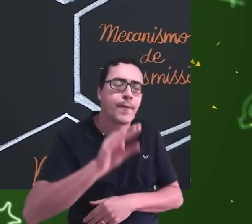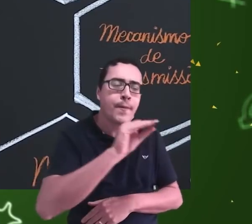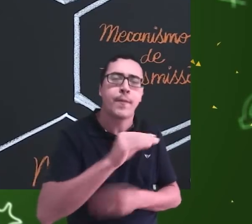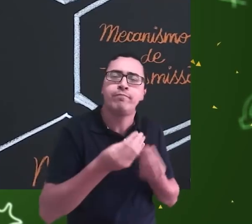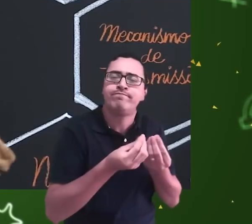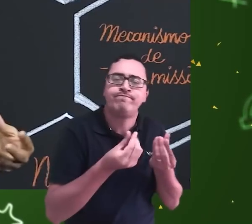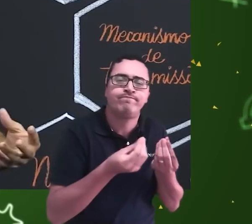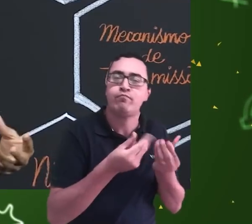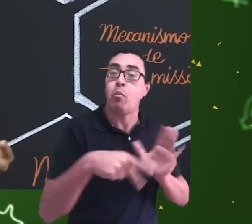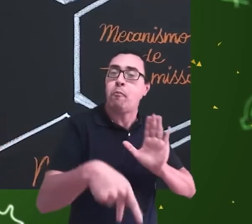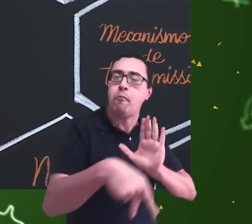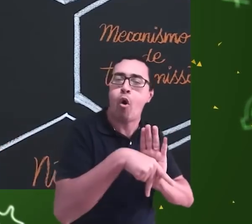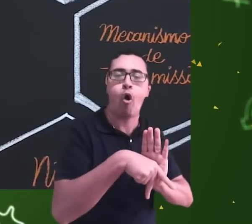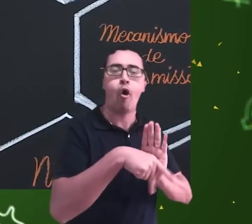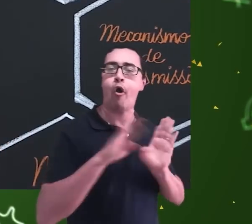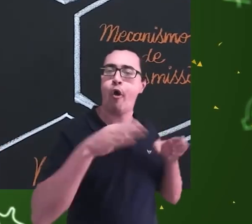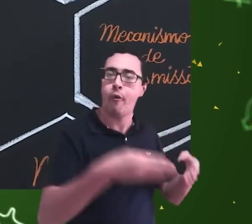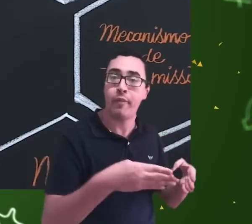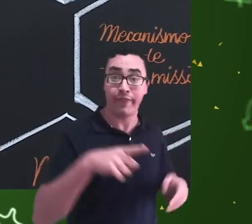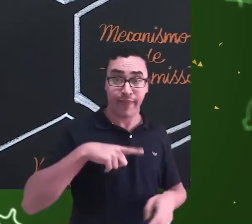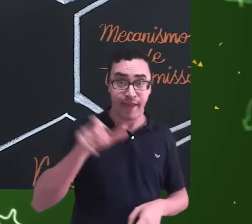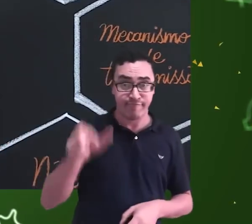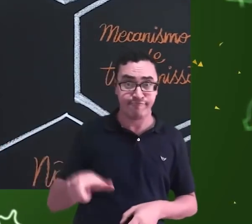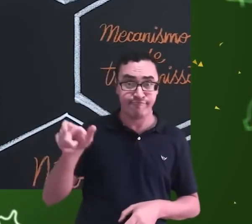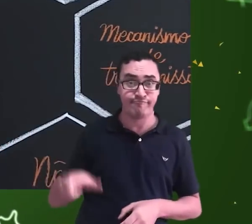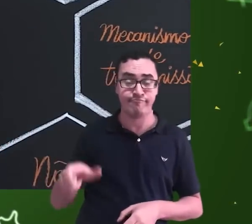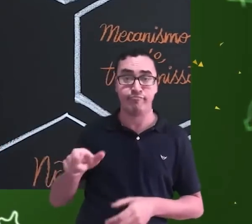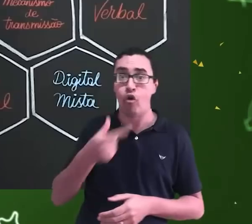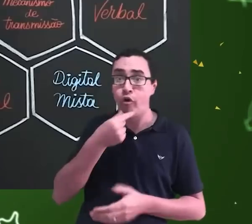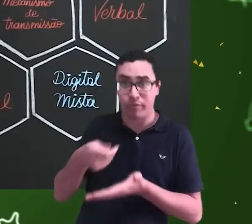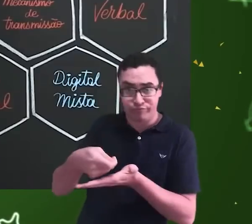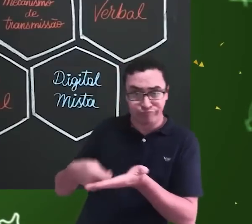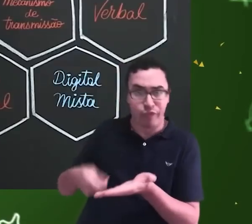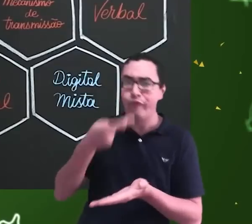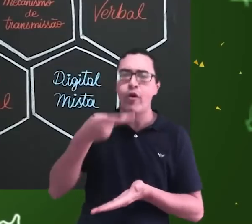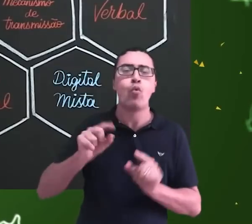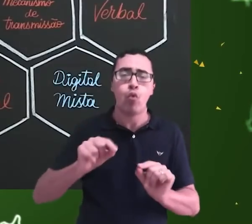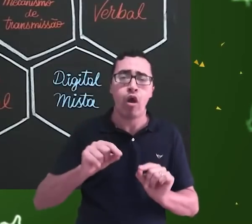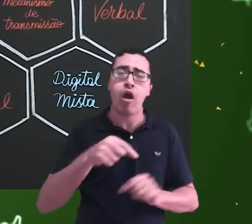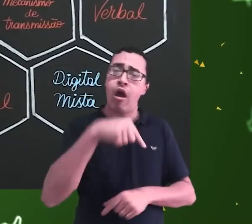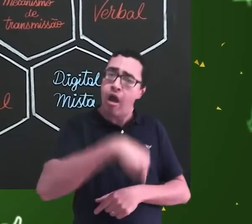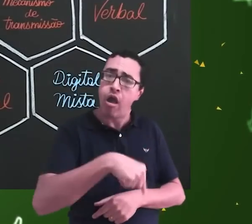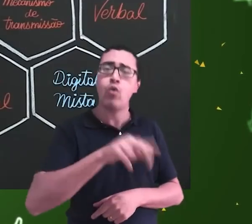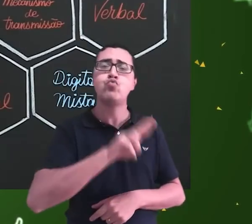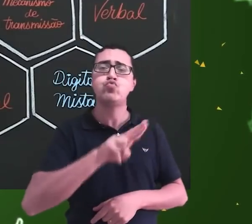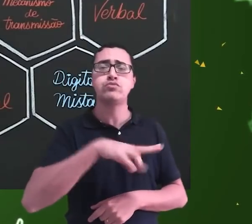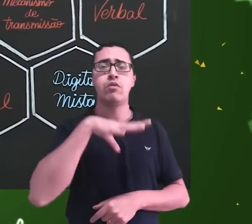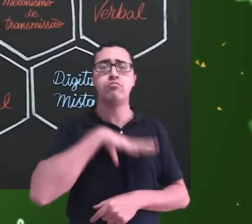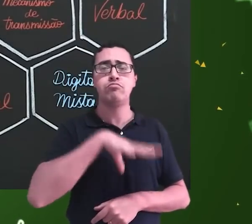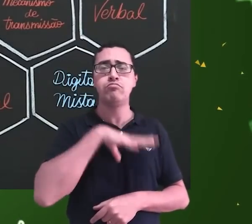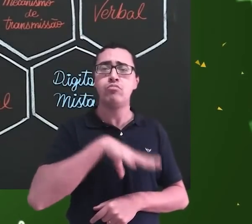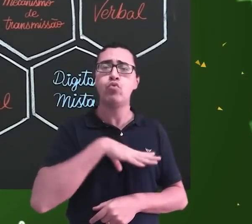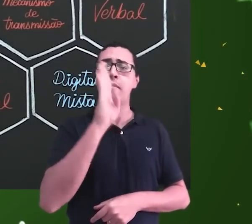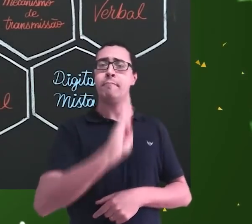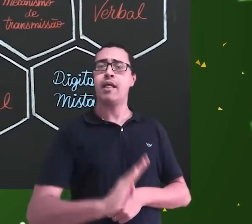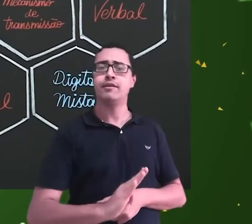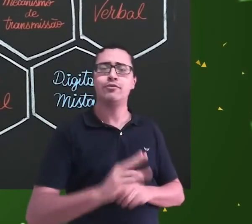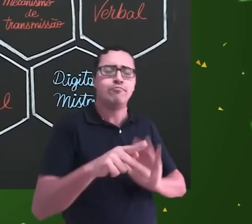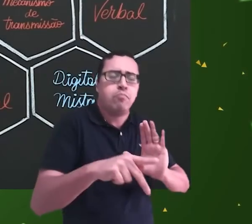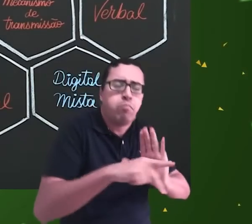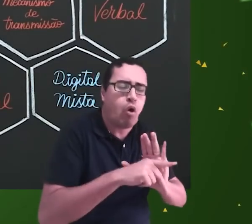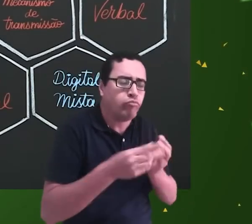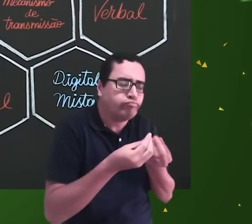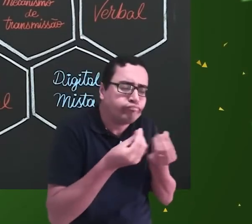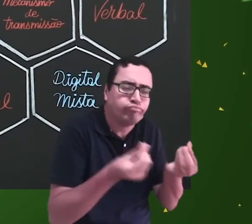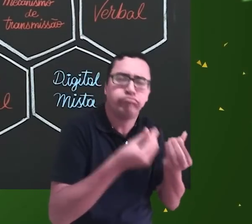particular, a ponto de alguns autores falarem no português brasileiro, que é real. Esse tom, essa melodia, são essas propriedades